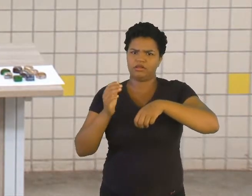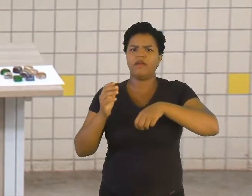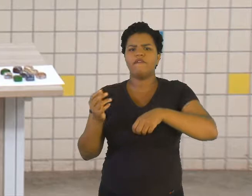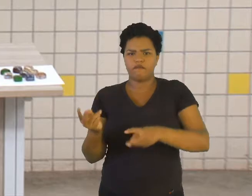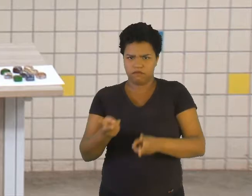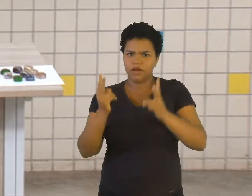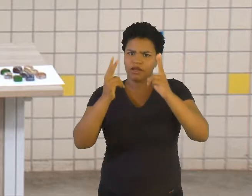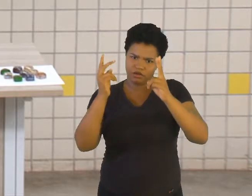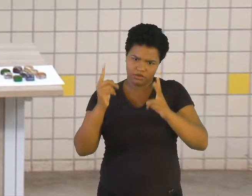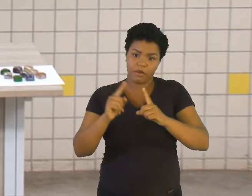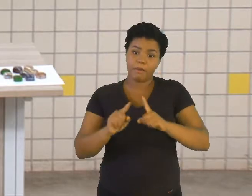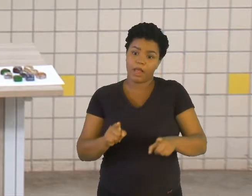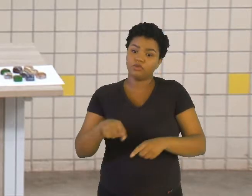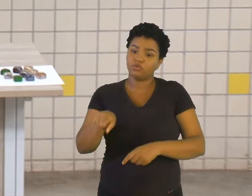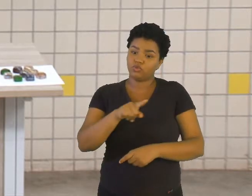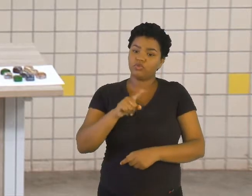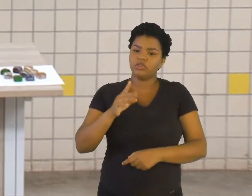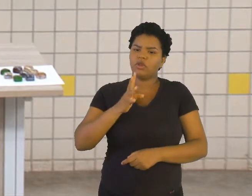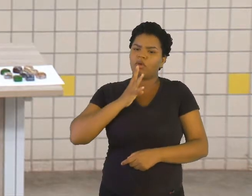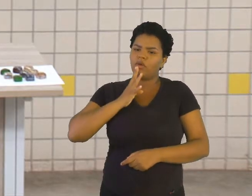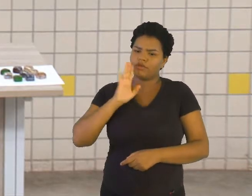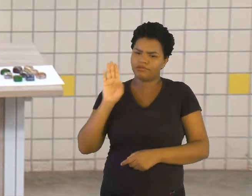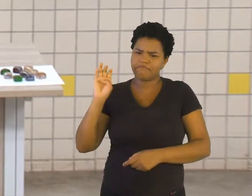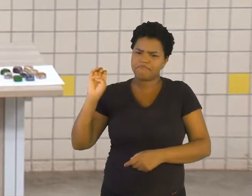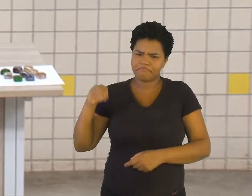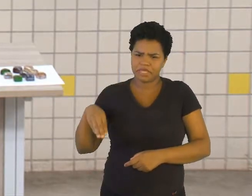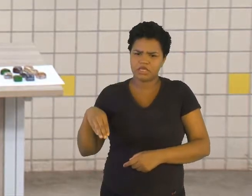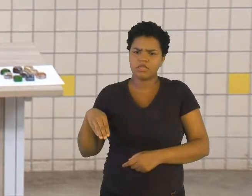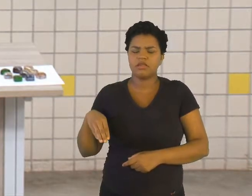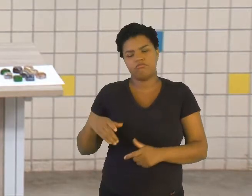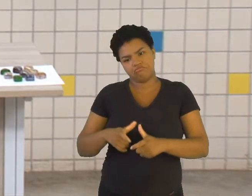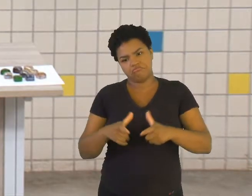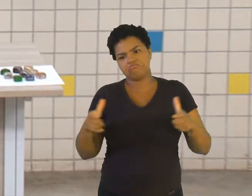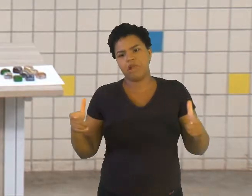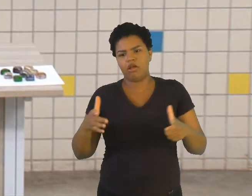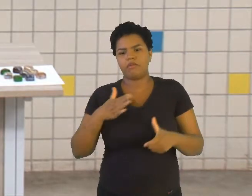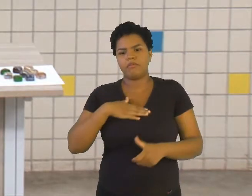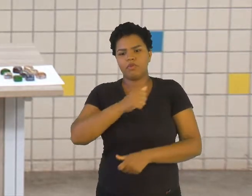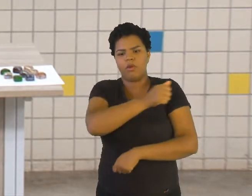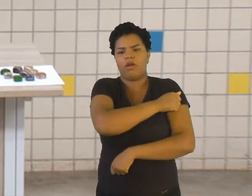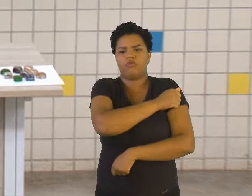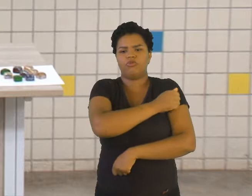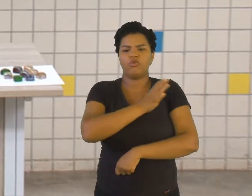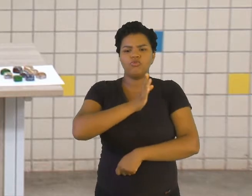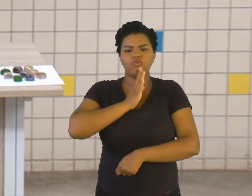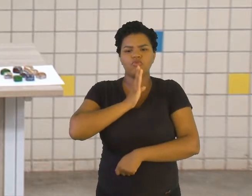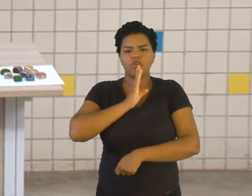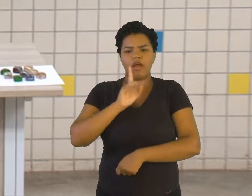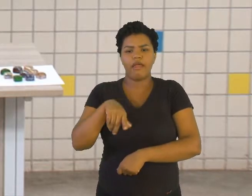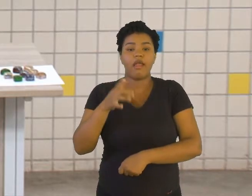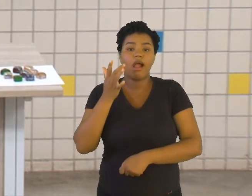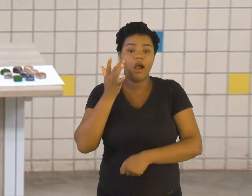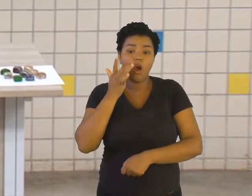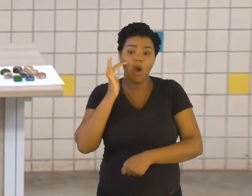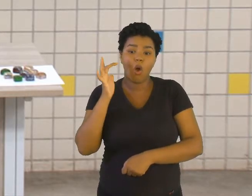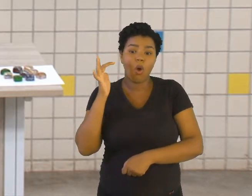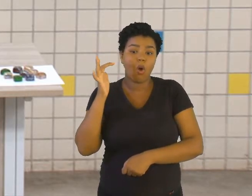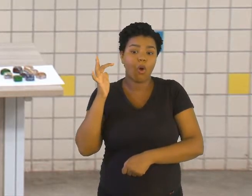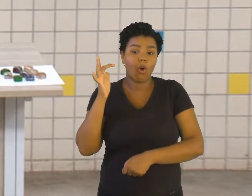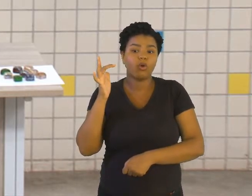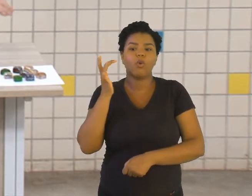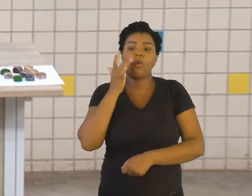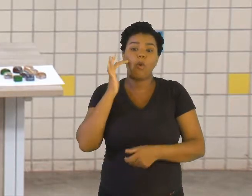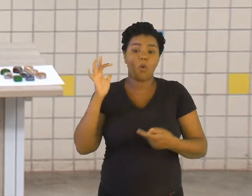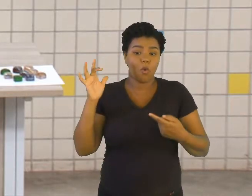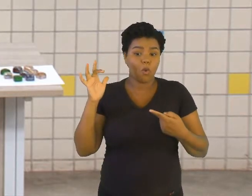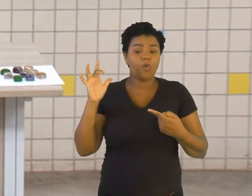mas um que vocês conhecem bem, eu acredito que a maioria dos meus alunos conhece, que é o ouro. E esse